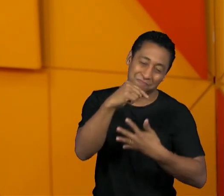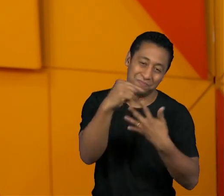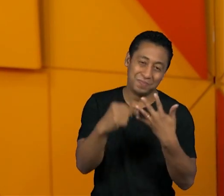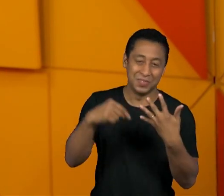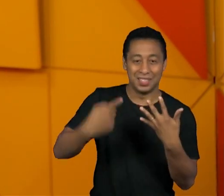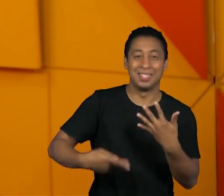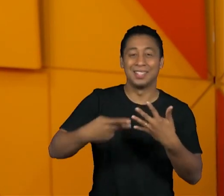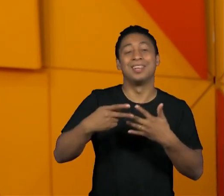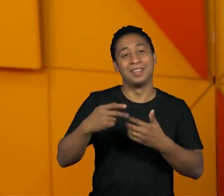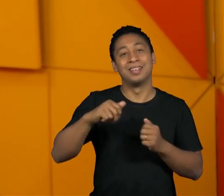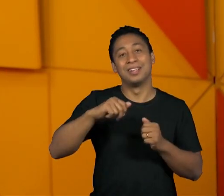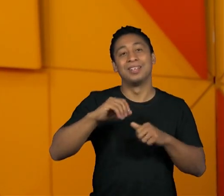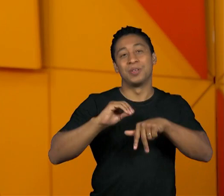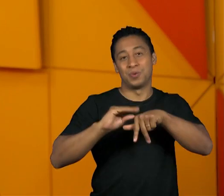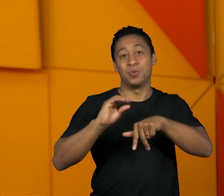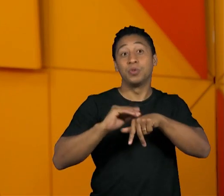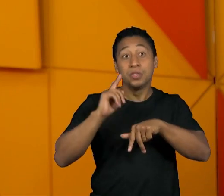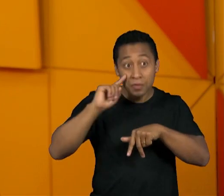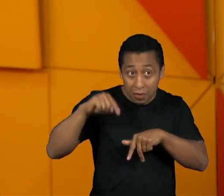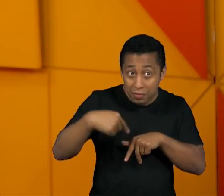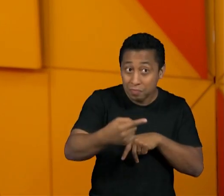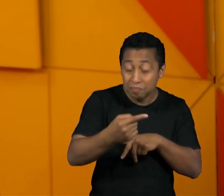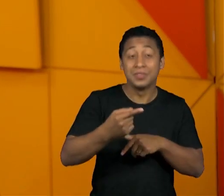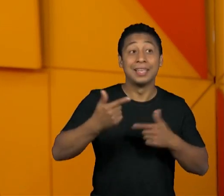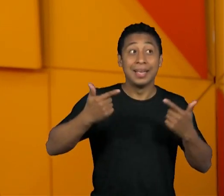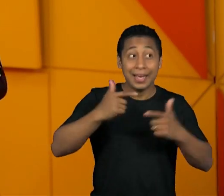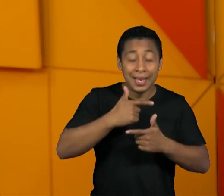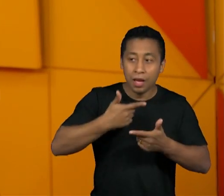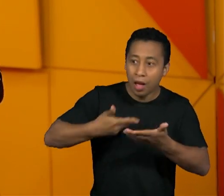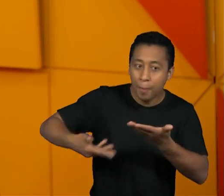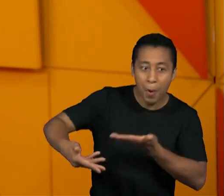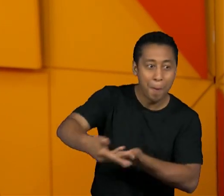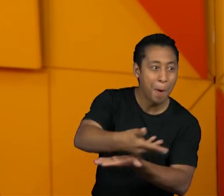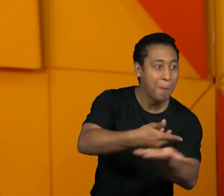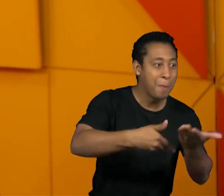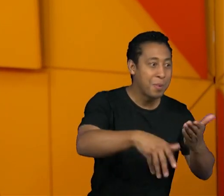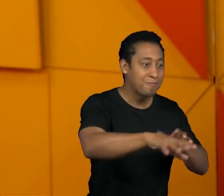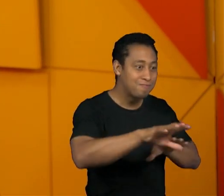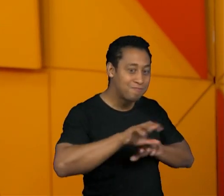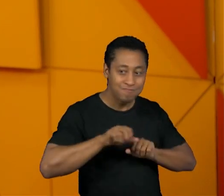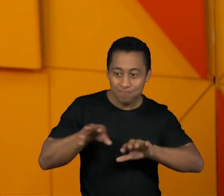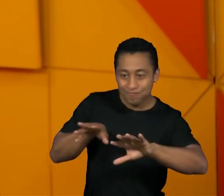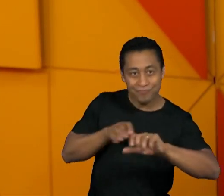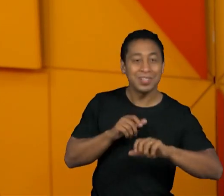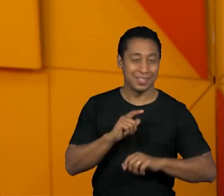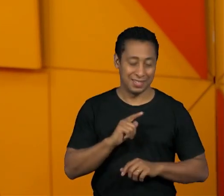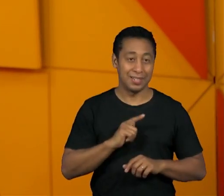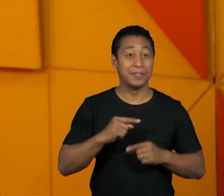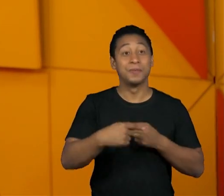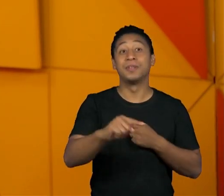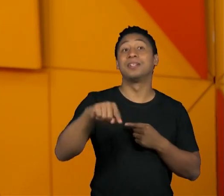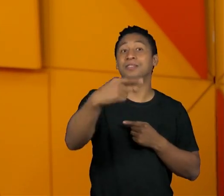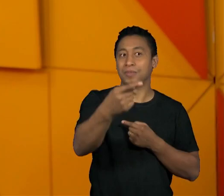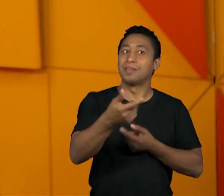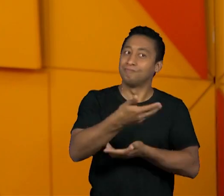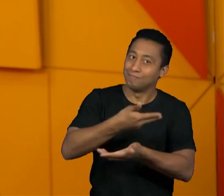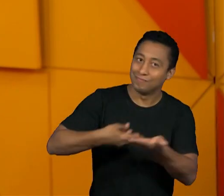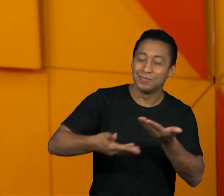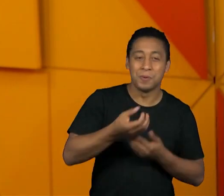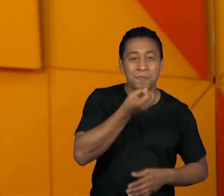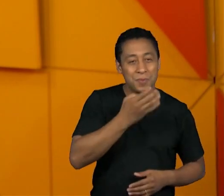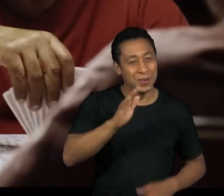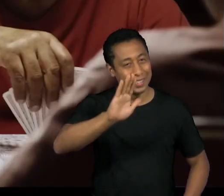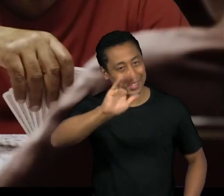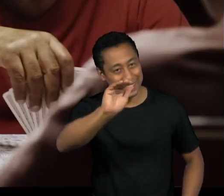vai perceber, o riso é realmente contagioso. Eu volto semana que vem com muita coisa boa pra você.